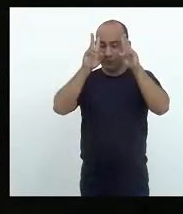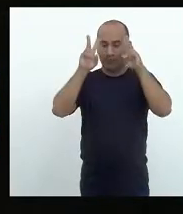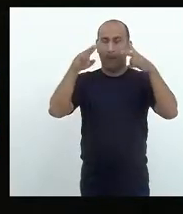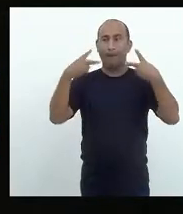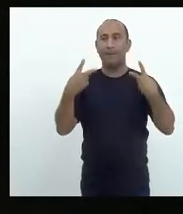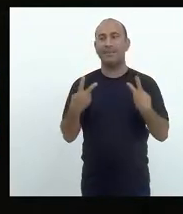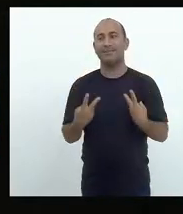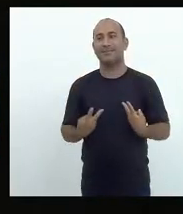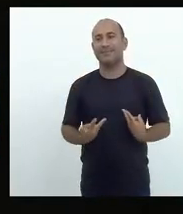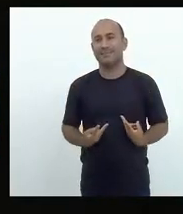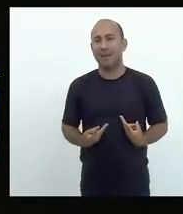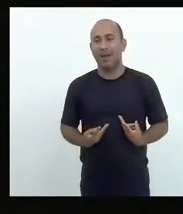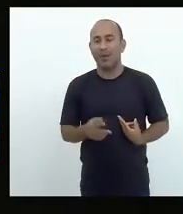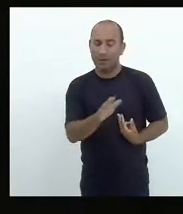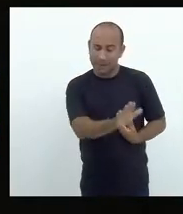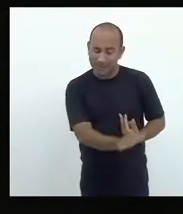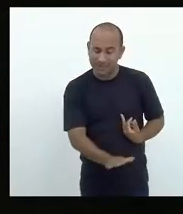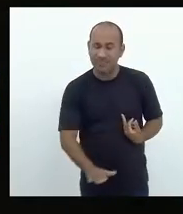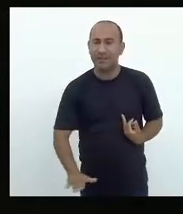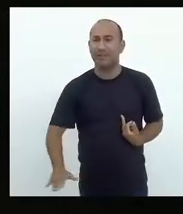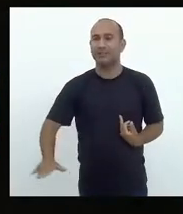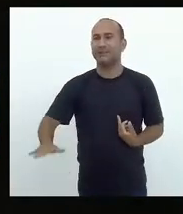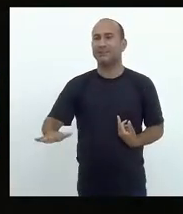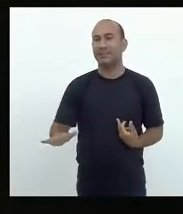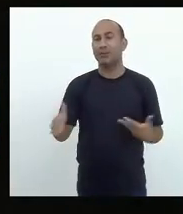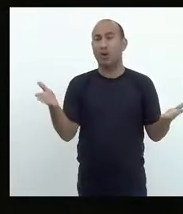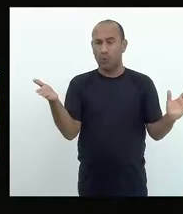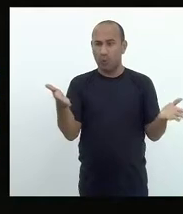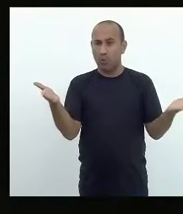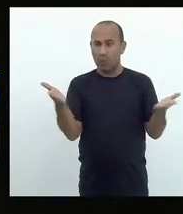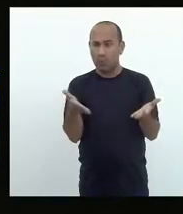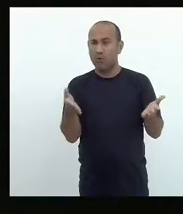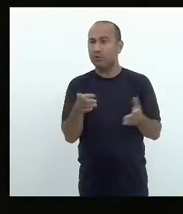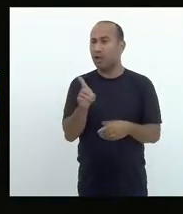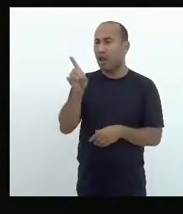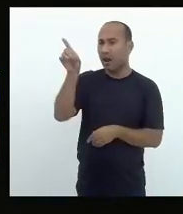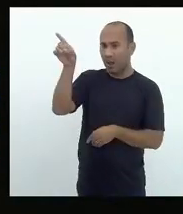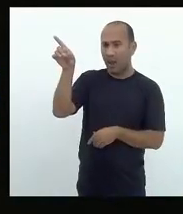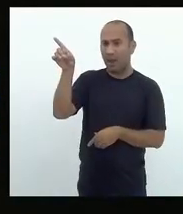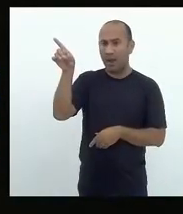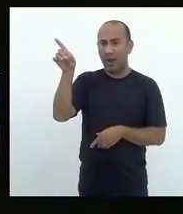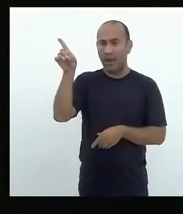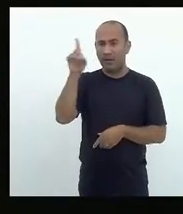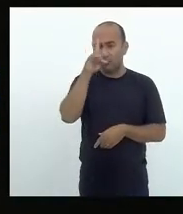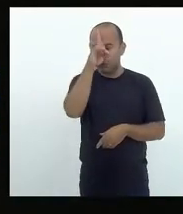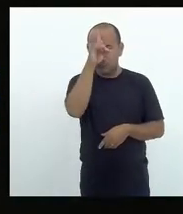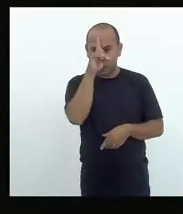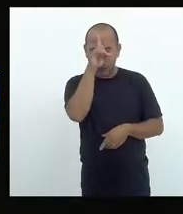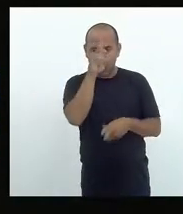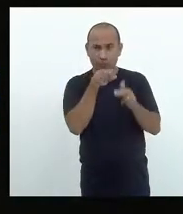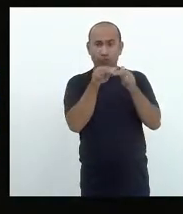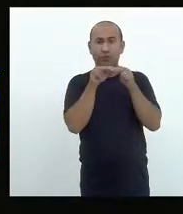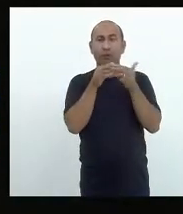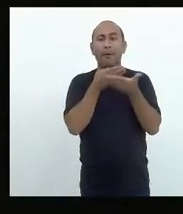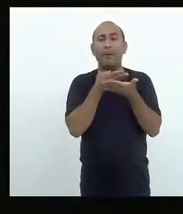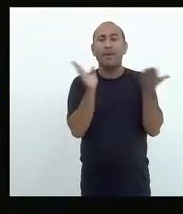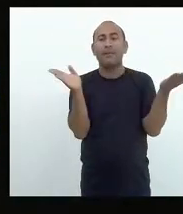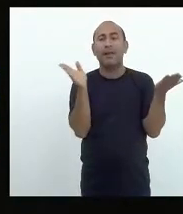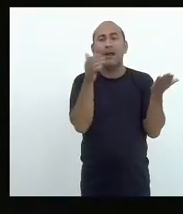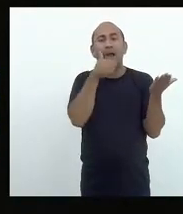humanização dessas crianças que hoje estão lá nas maternidades, que perderam suas mães,